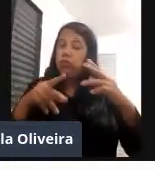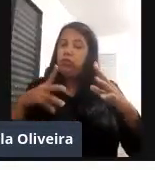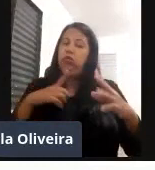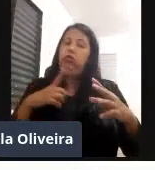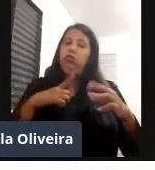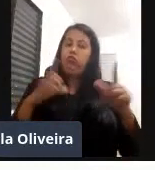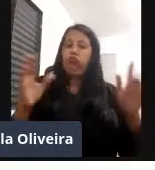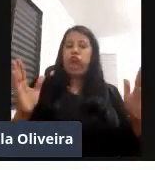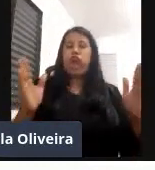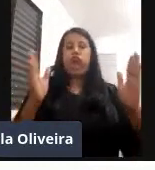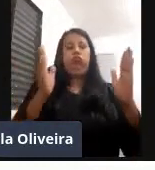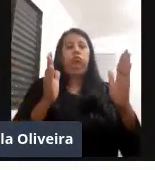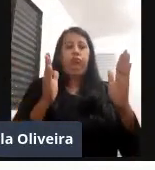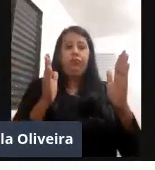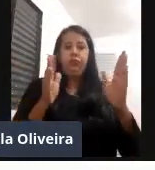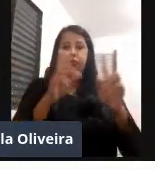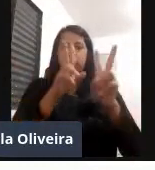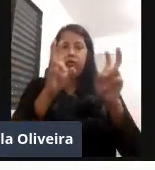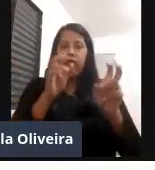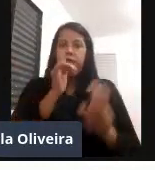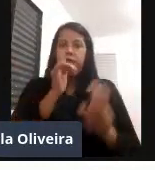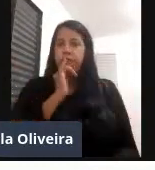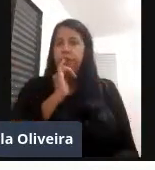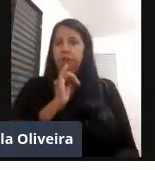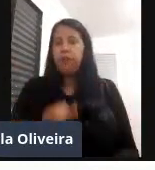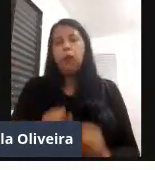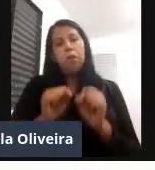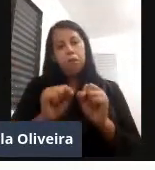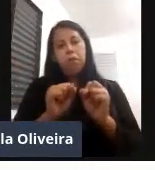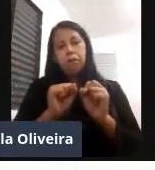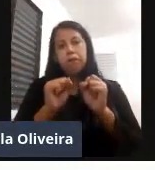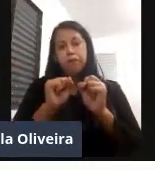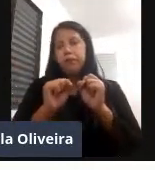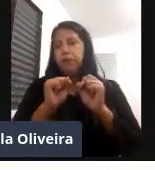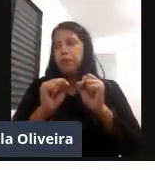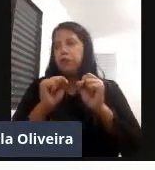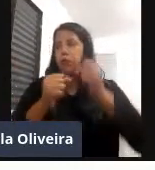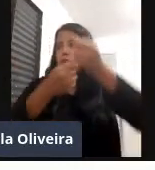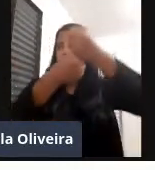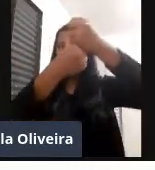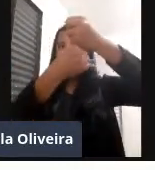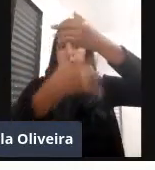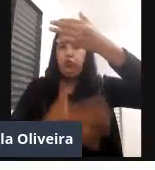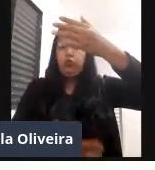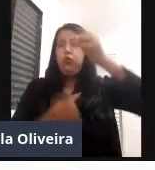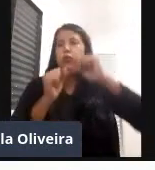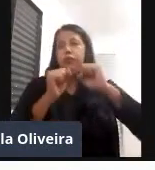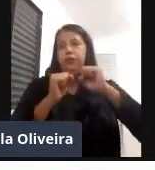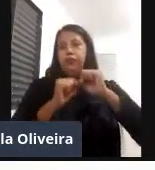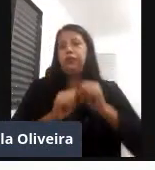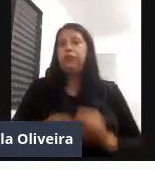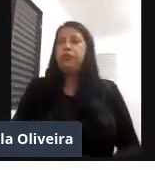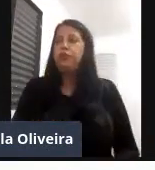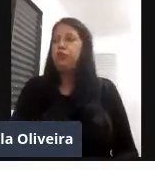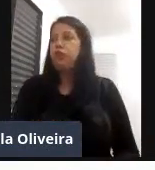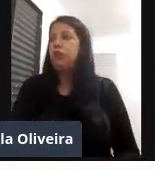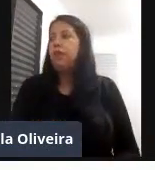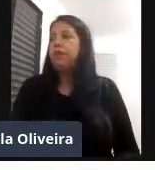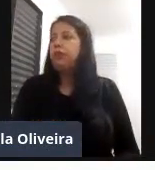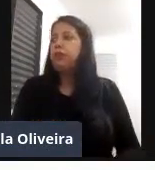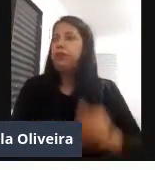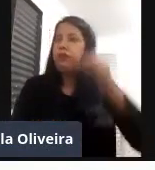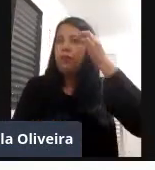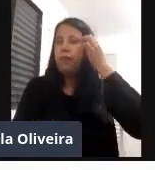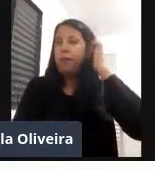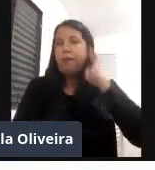aí vocês me ajudem aí nos comentários. Vamos lá, por exemplo, eu sou da área, eu vou usar o exemplo da minha